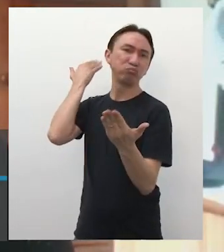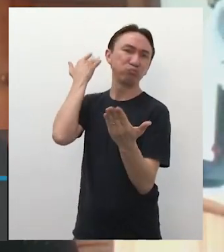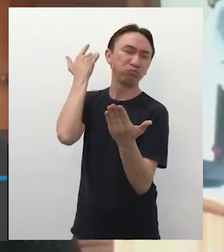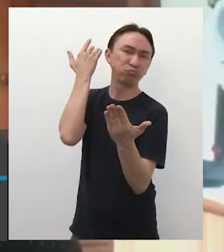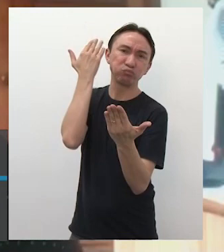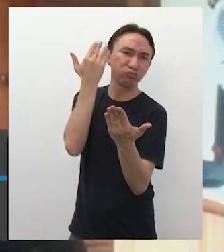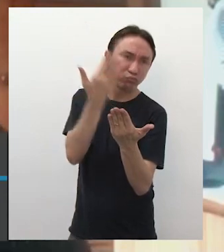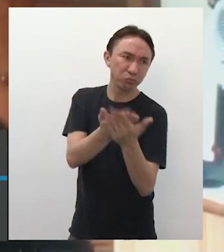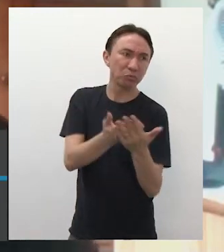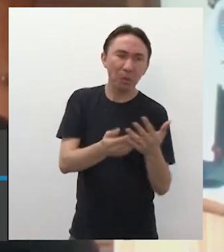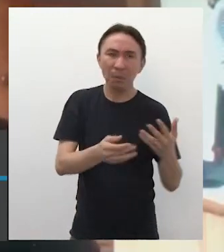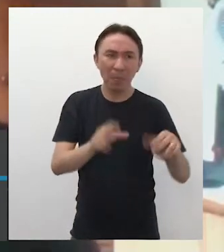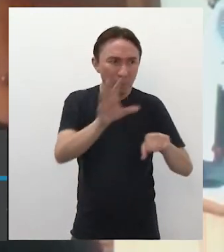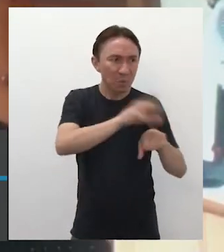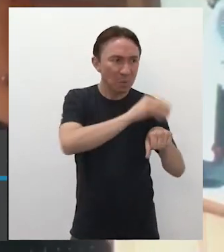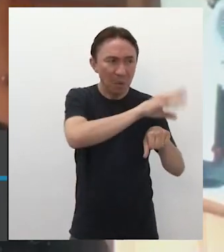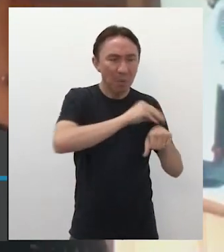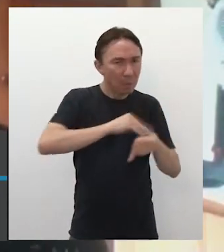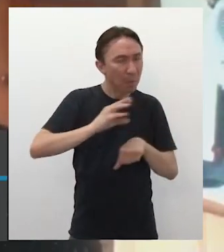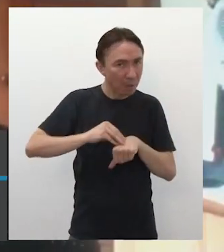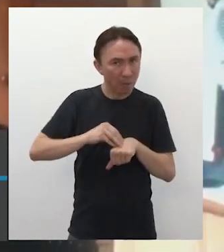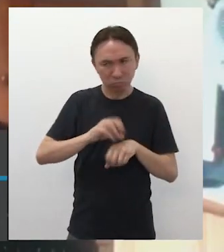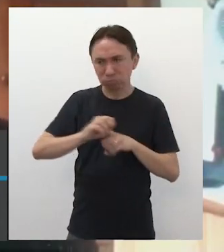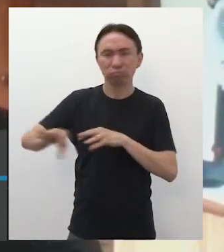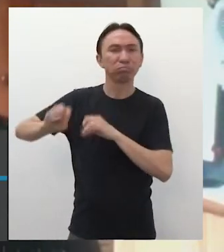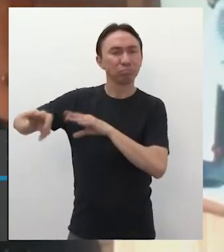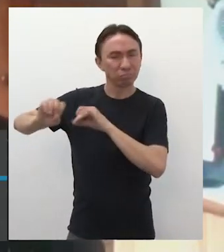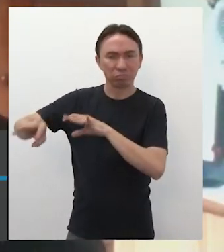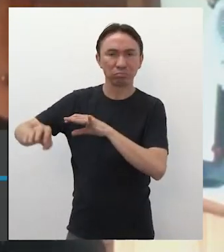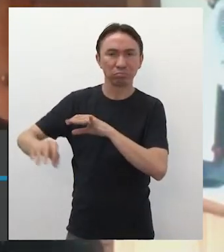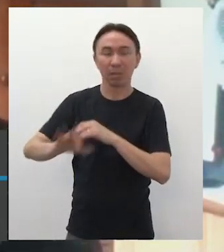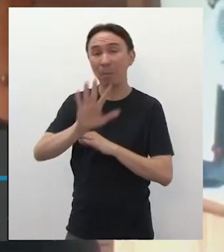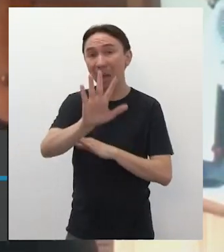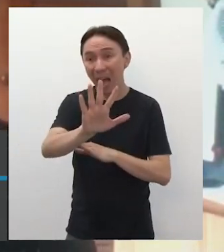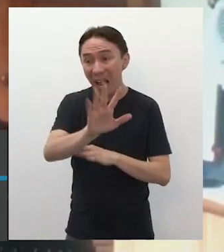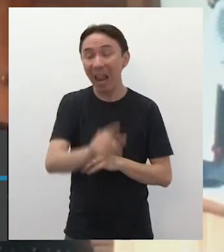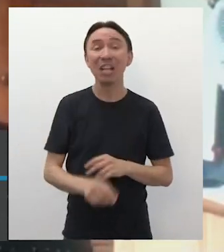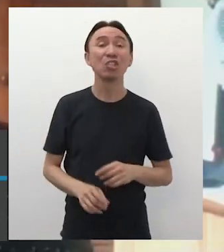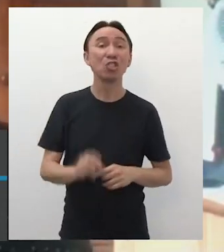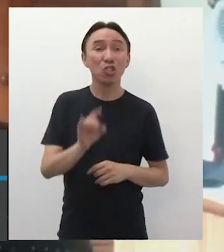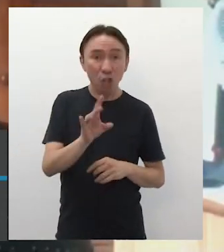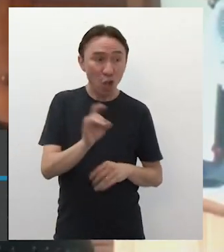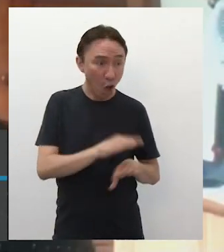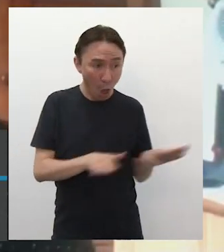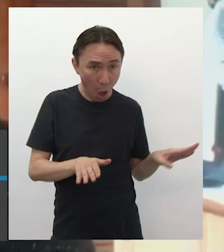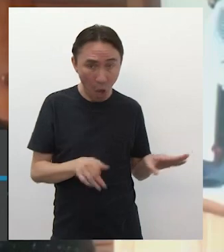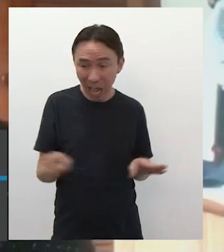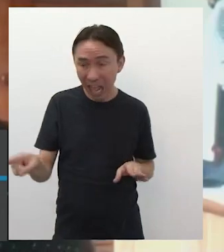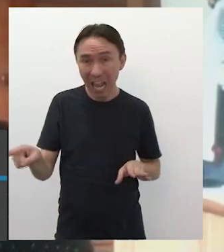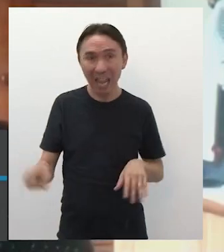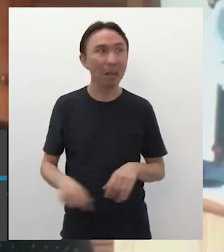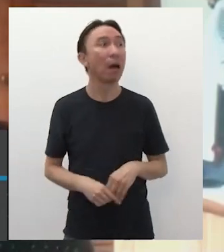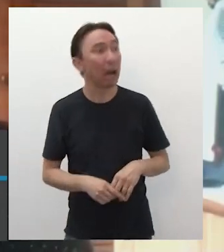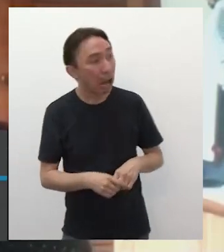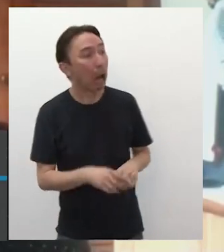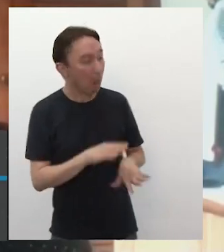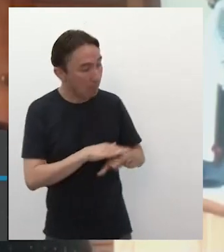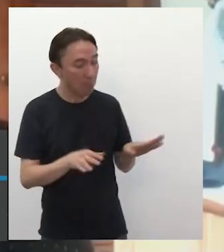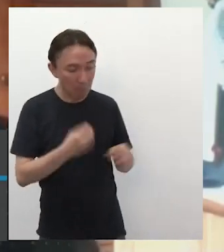seja trabalhado, mas isso por si só não torna aquele ser humano melhor, né? Nós sabemos